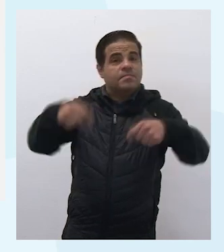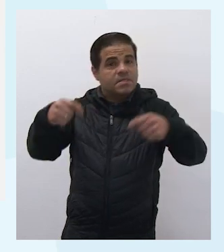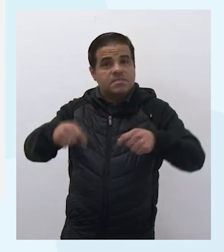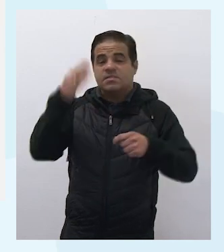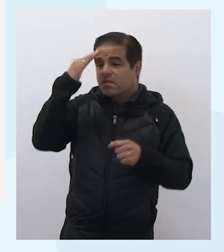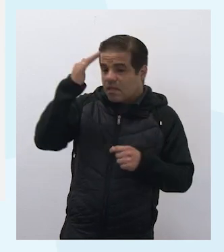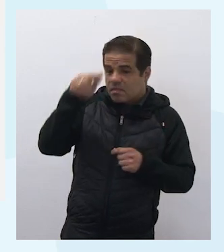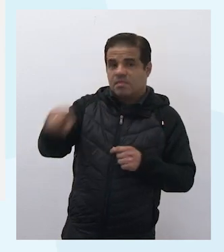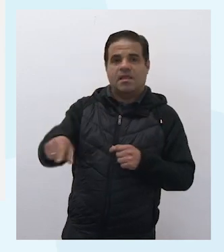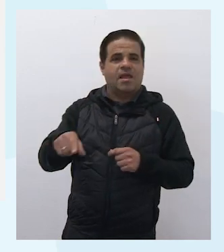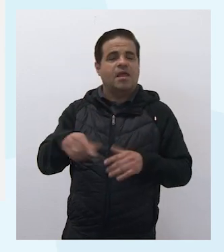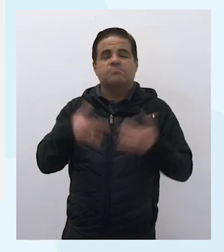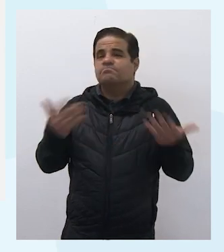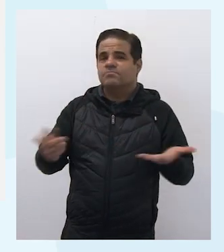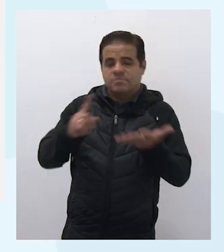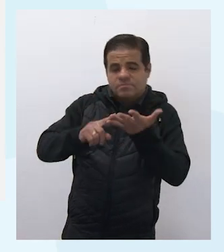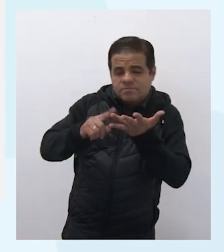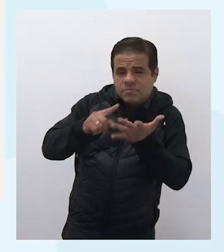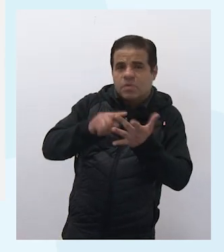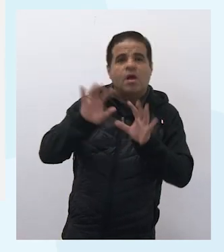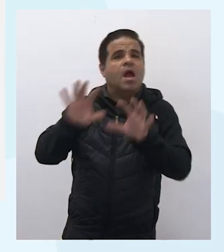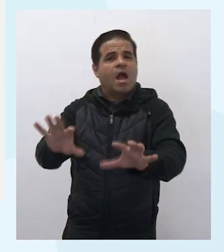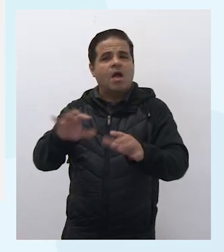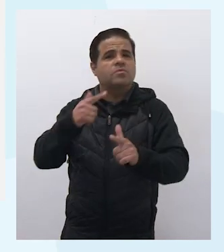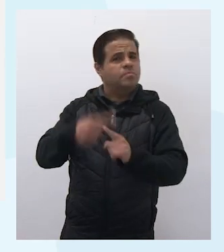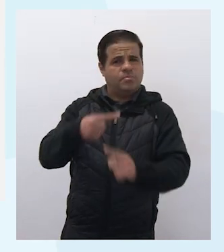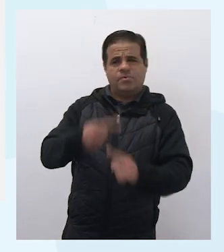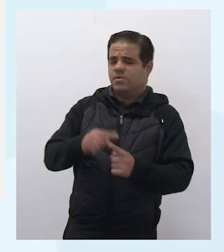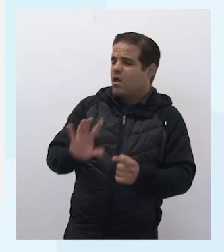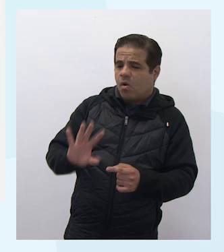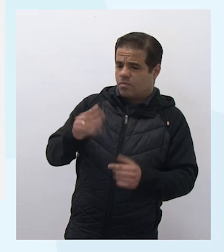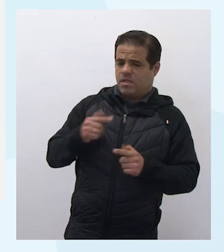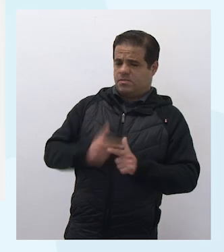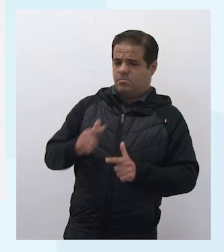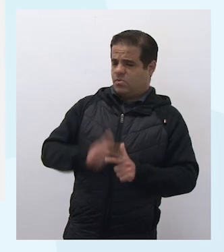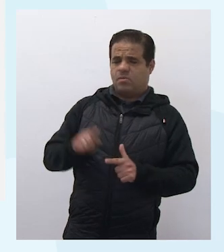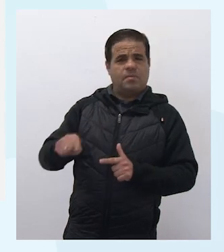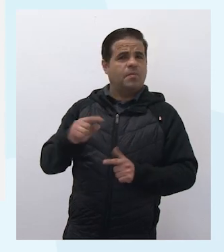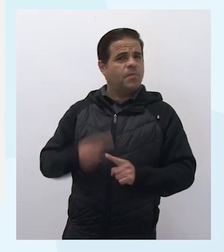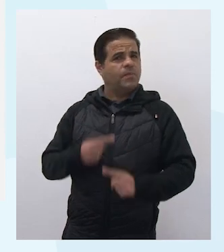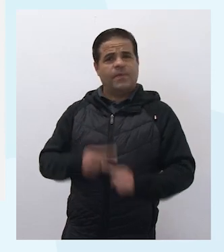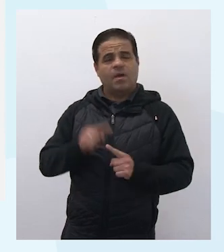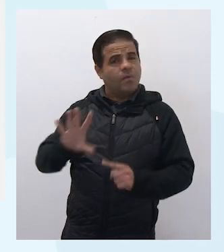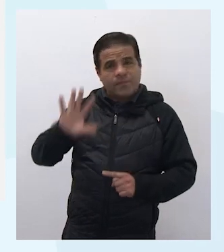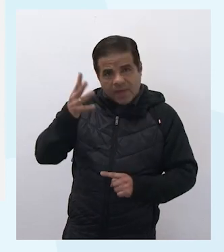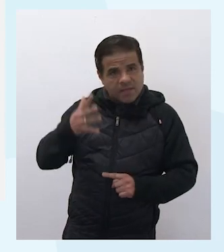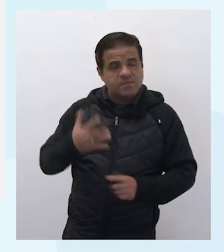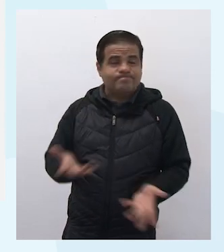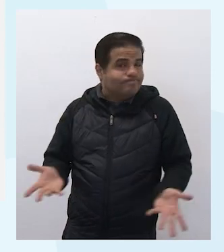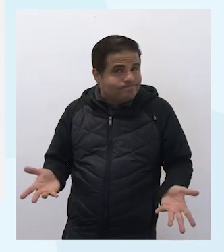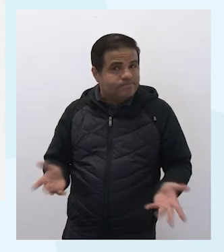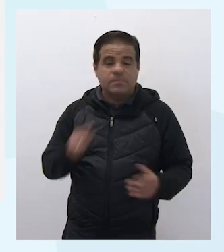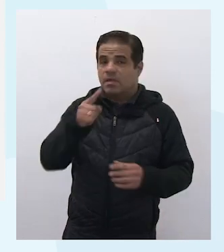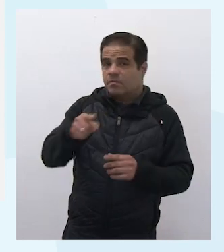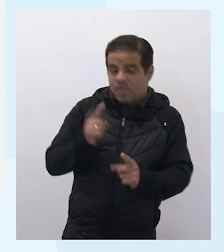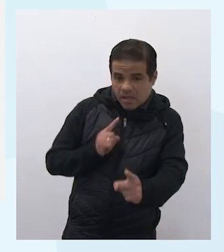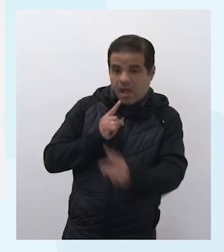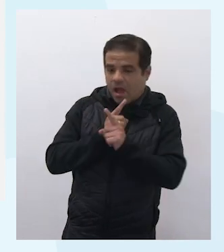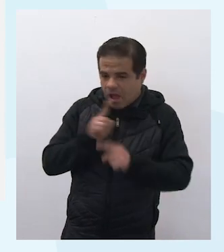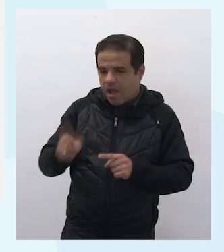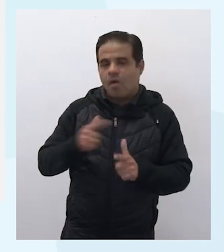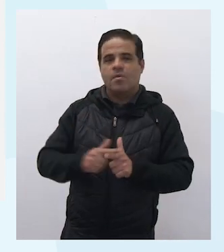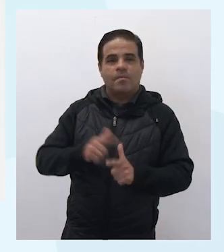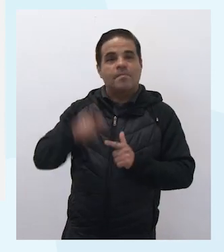precisa entender quais são as causas, por que que ele acontece. Porque é só quando você